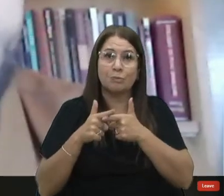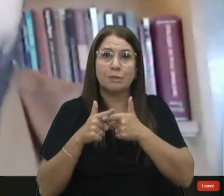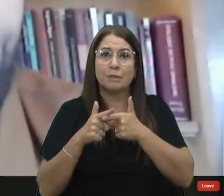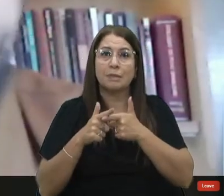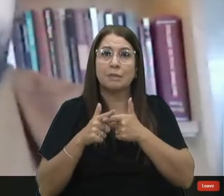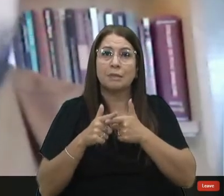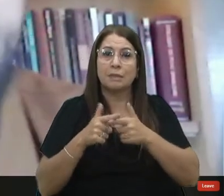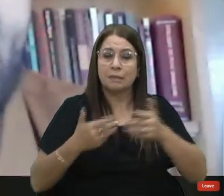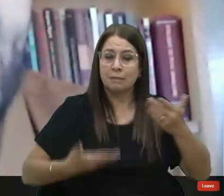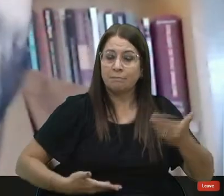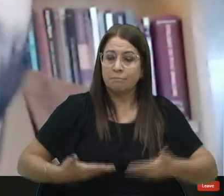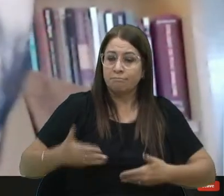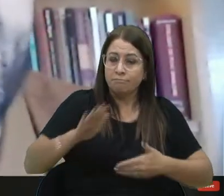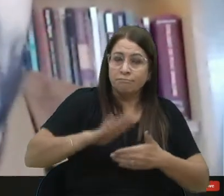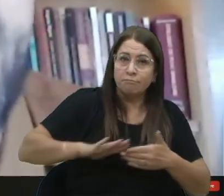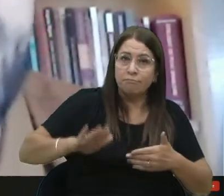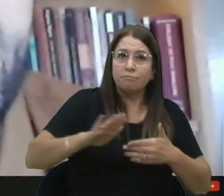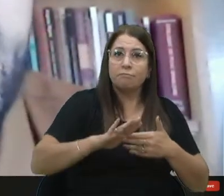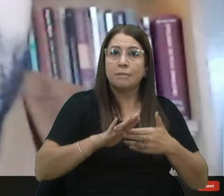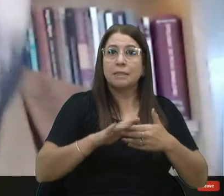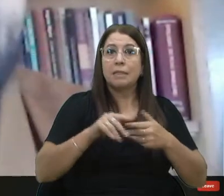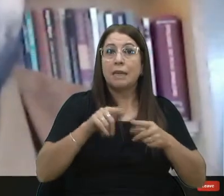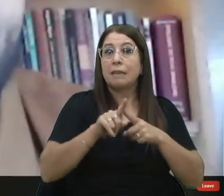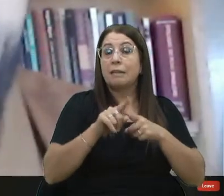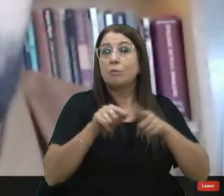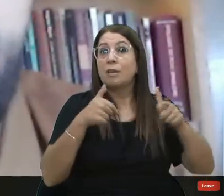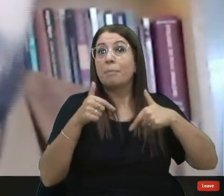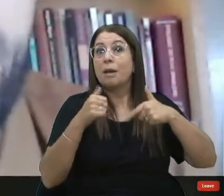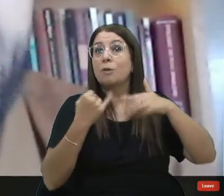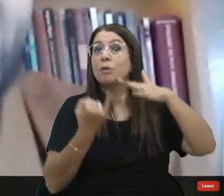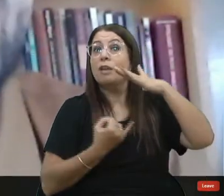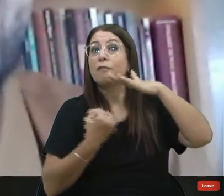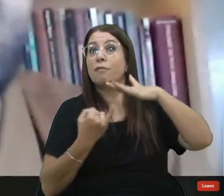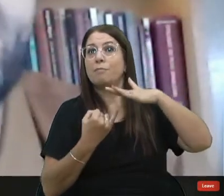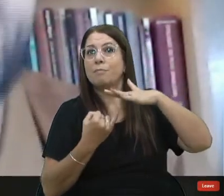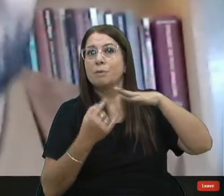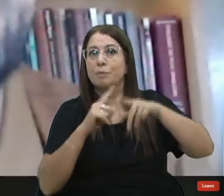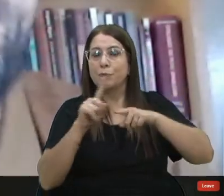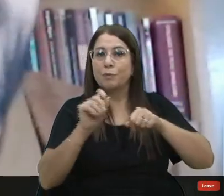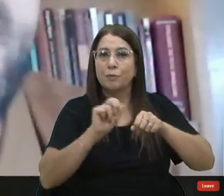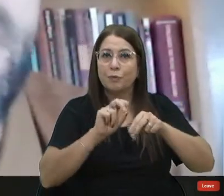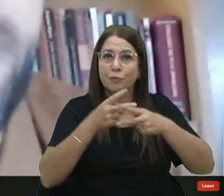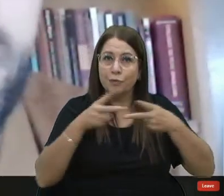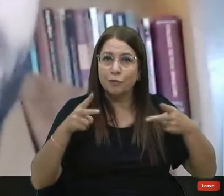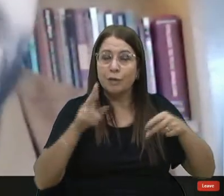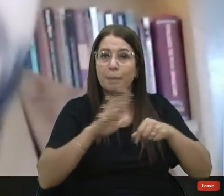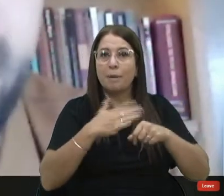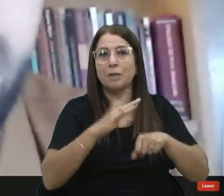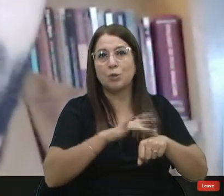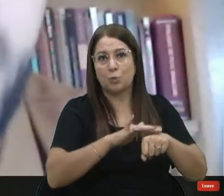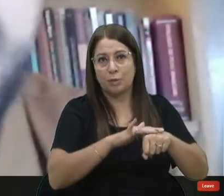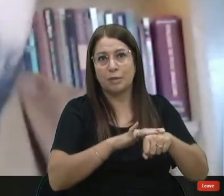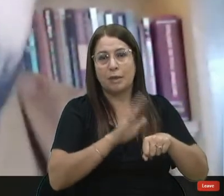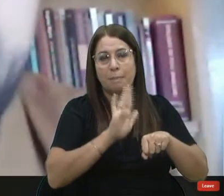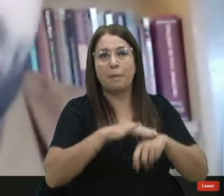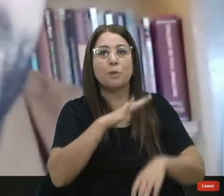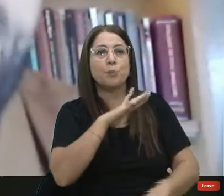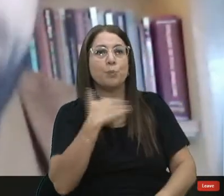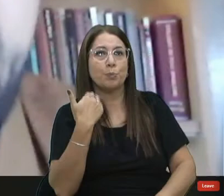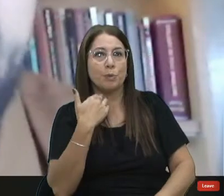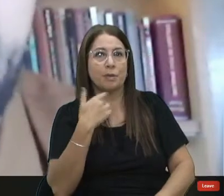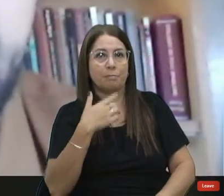empregadas domésticas, quem está na informalidade, e se expondo ao vírus, e são as pessoas que mais ficam doentes e mais morrem. Na